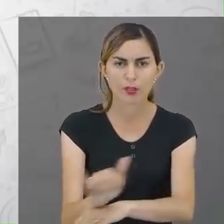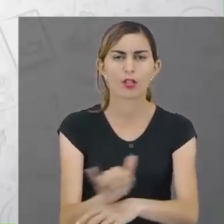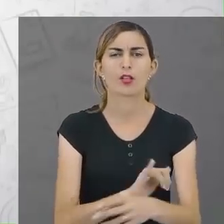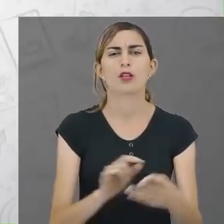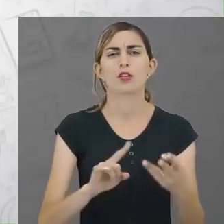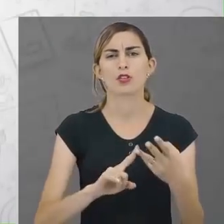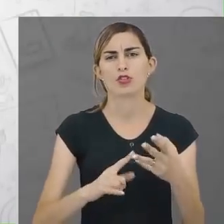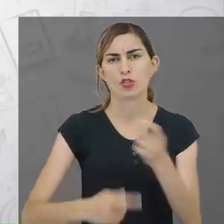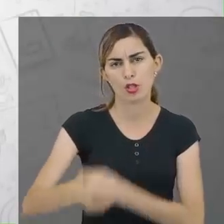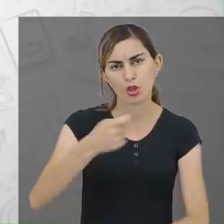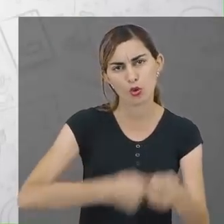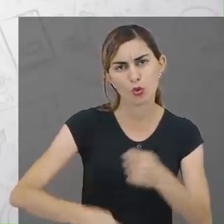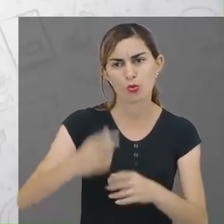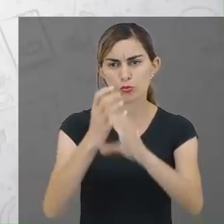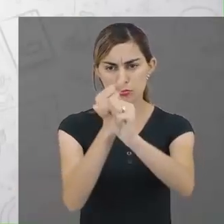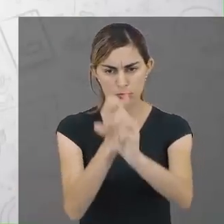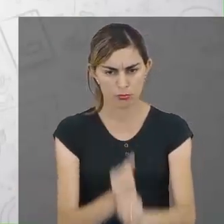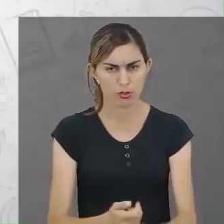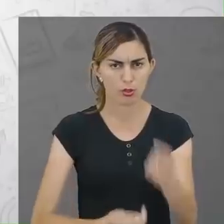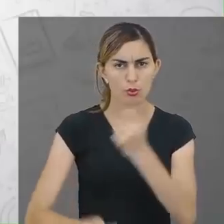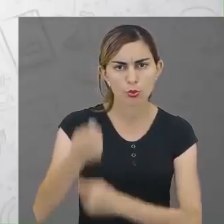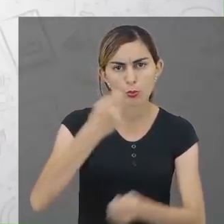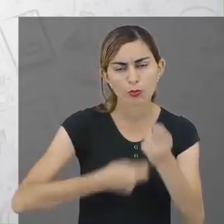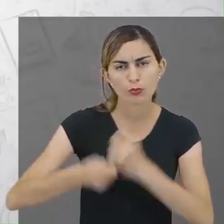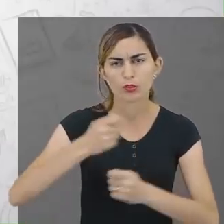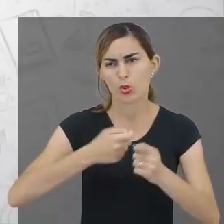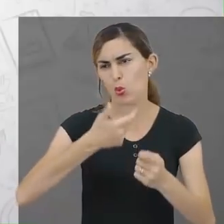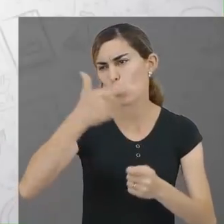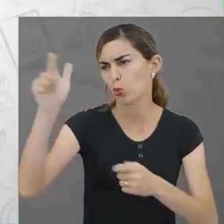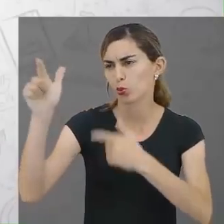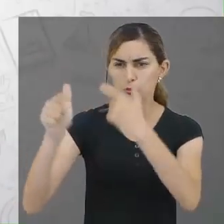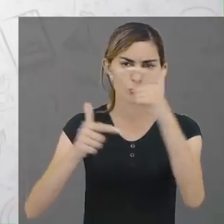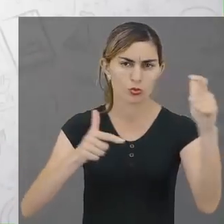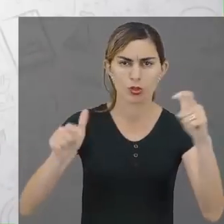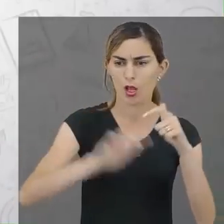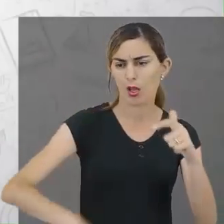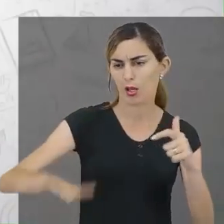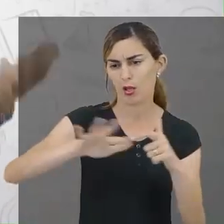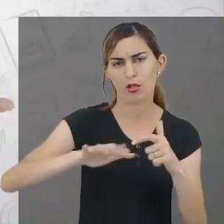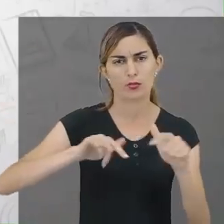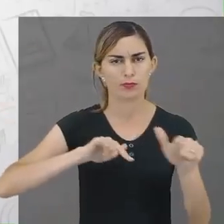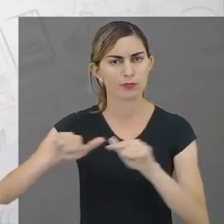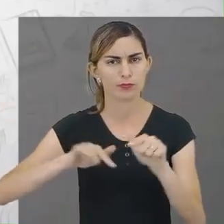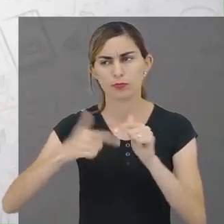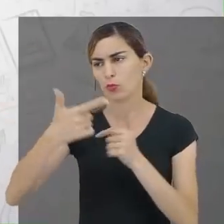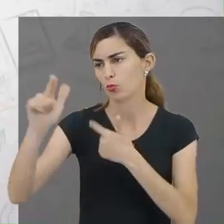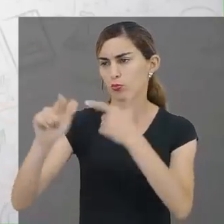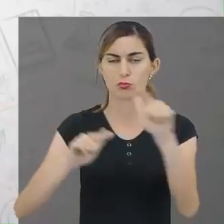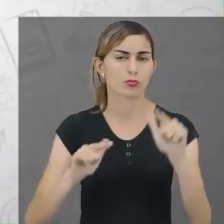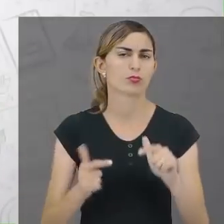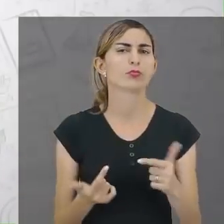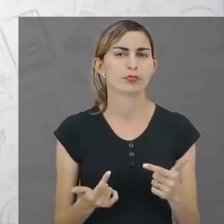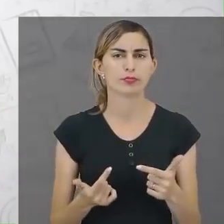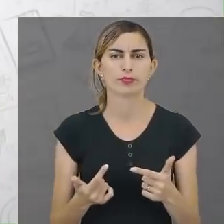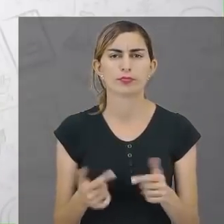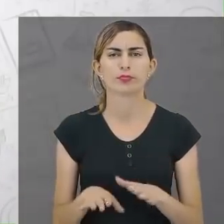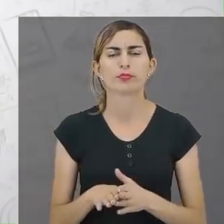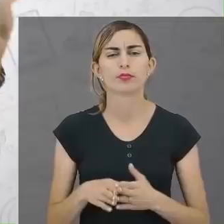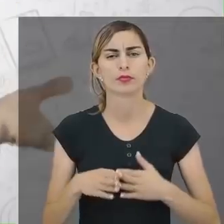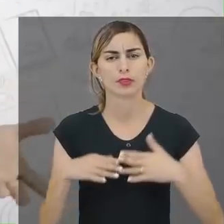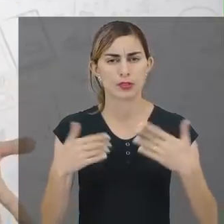em negócios, em economia, entre muitas outras áreas. Ela faz parte, ela invada. Tal como